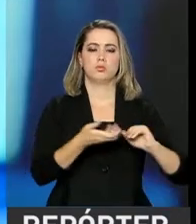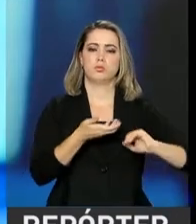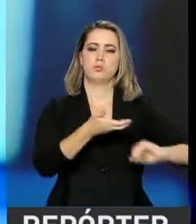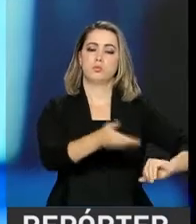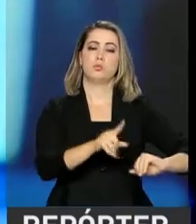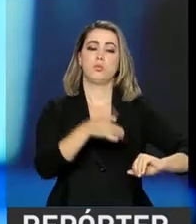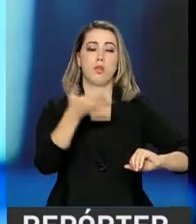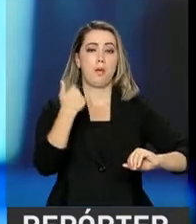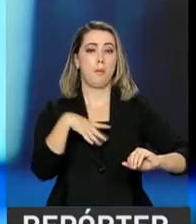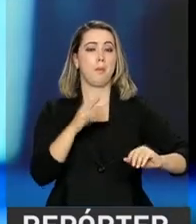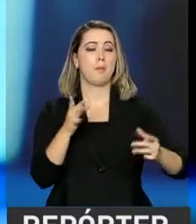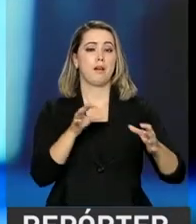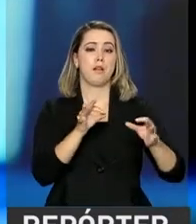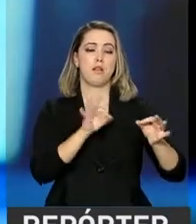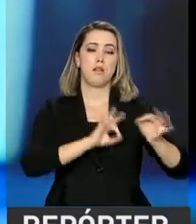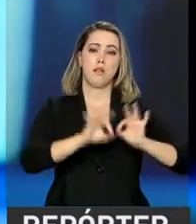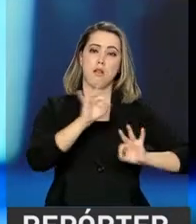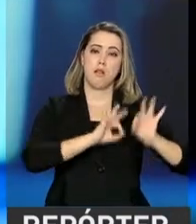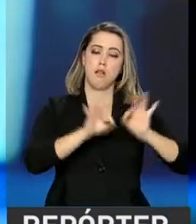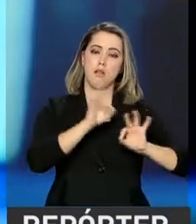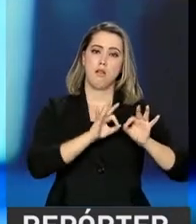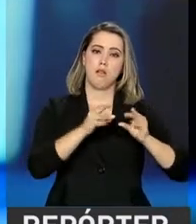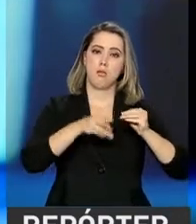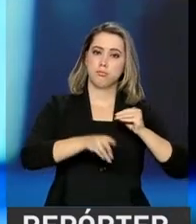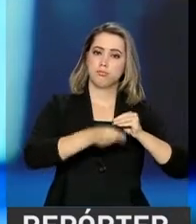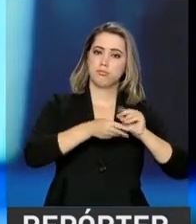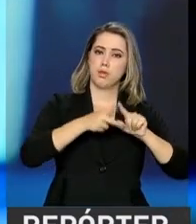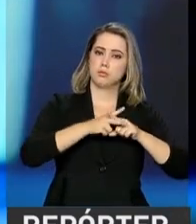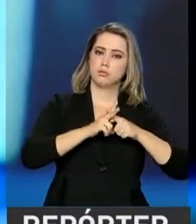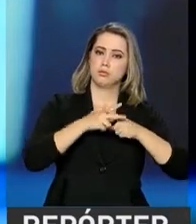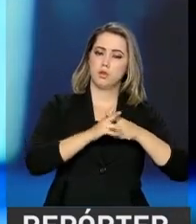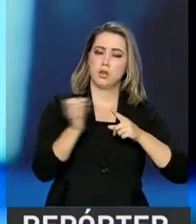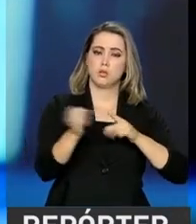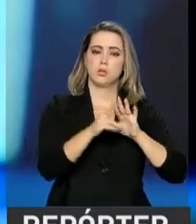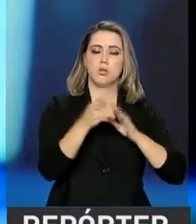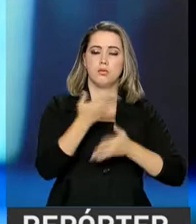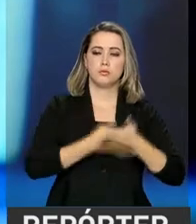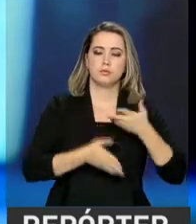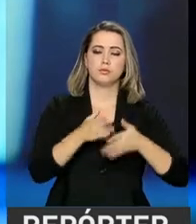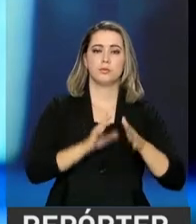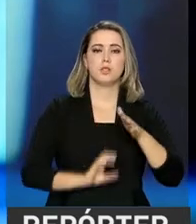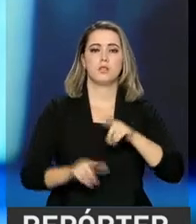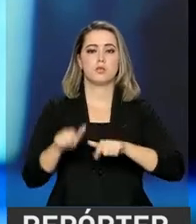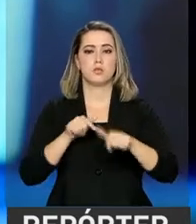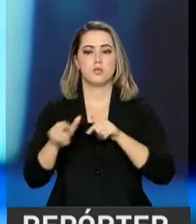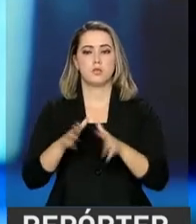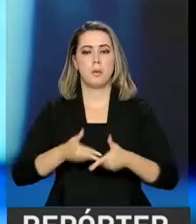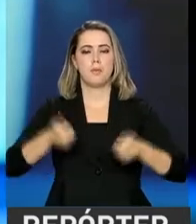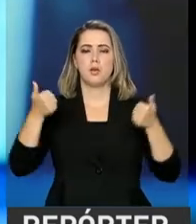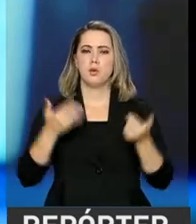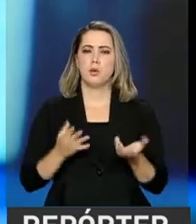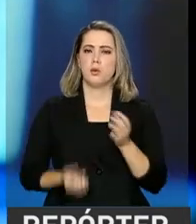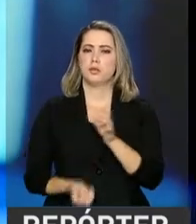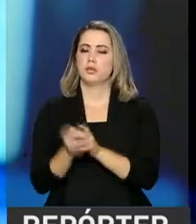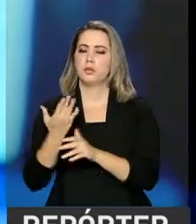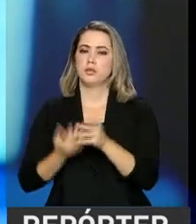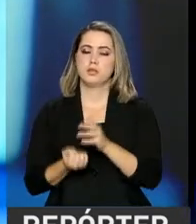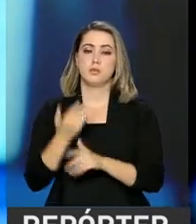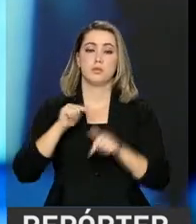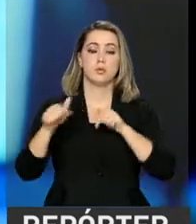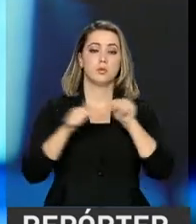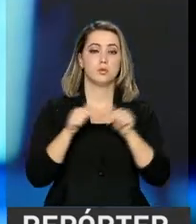da adequar a legislação às novas relações de trabalho e favorecer a geração de empregos no